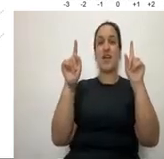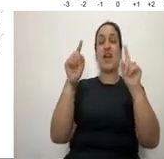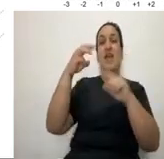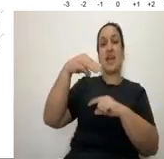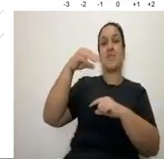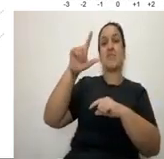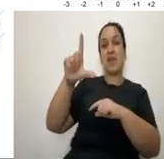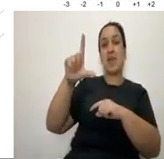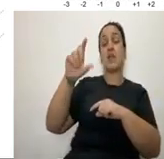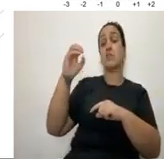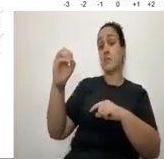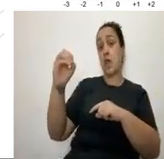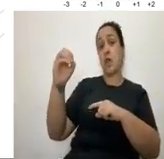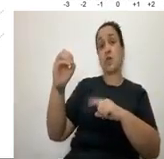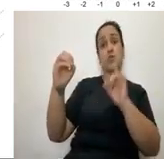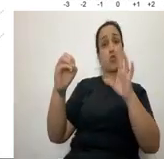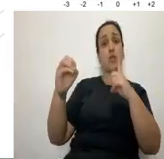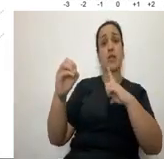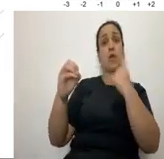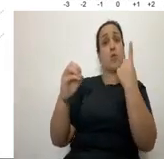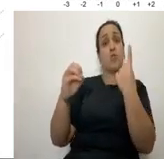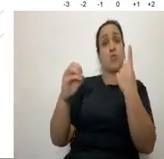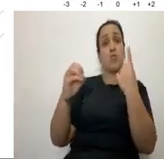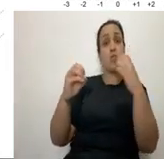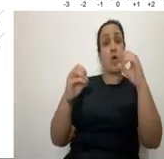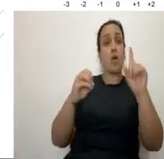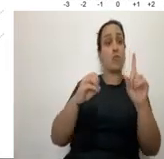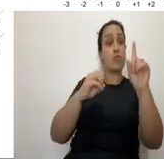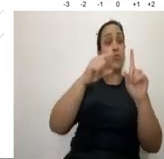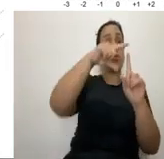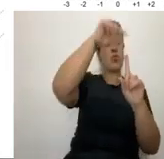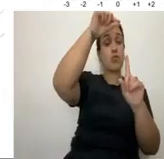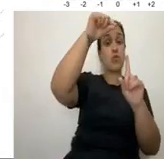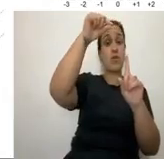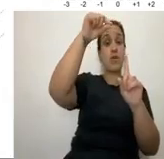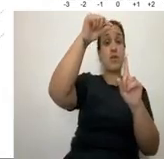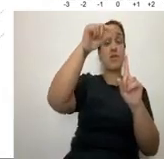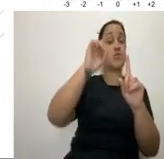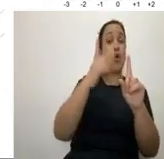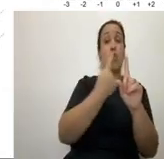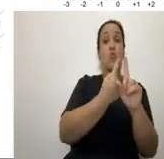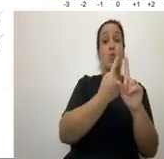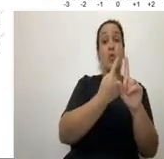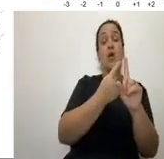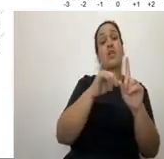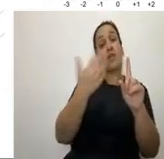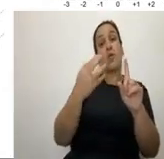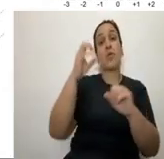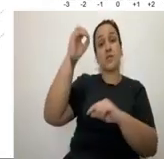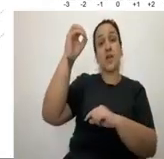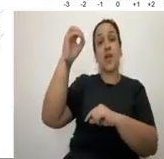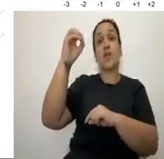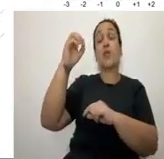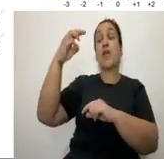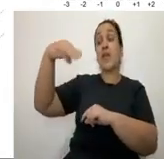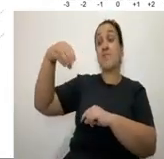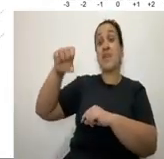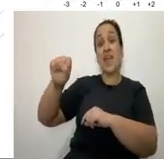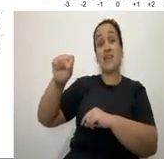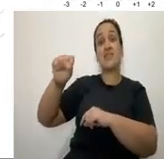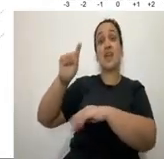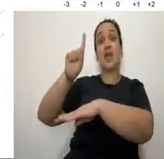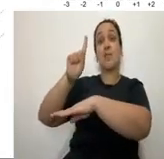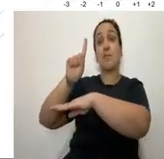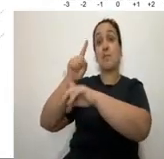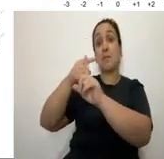ó, como o 0 só tem um orbital, ele é o 0. E o número quântico spin é